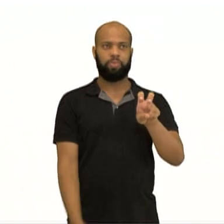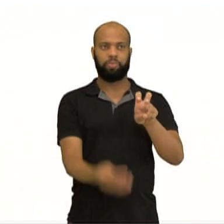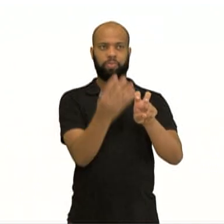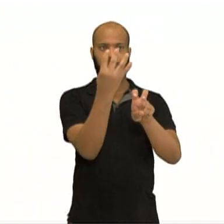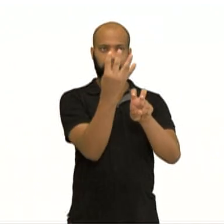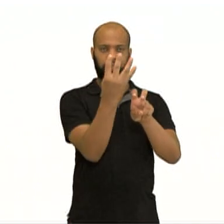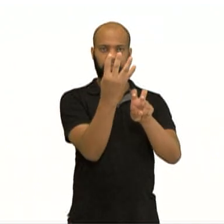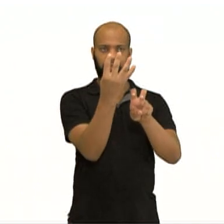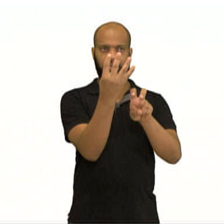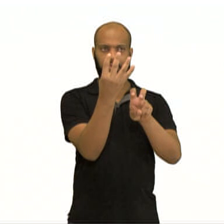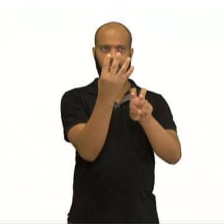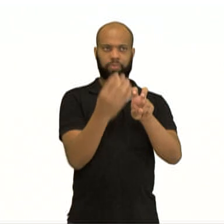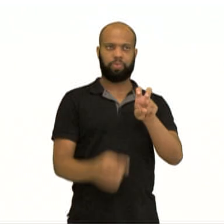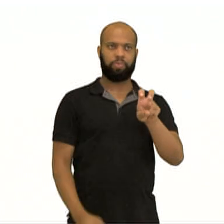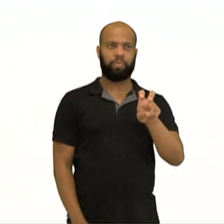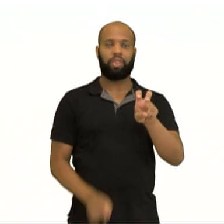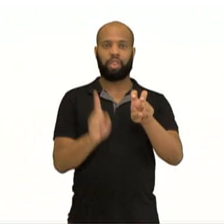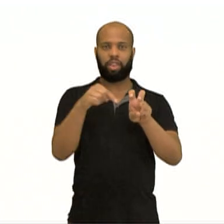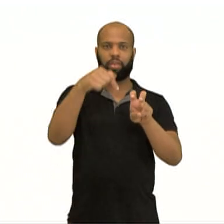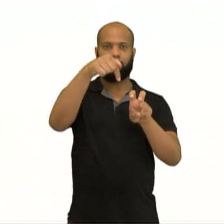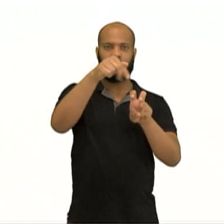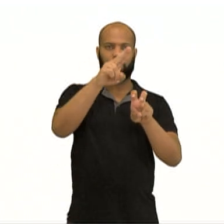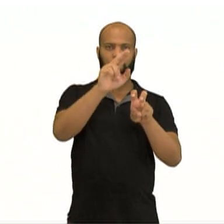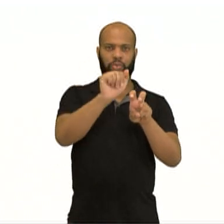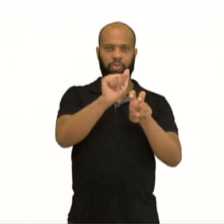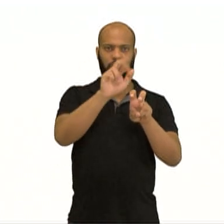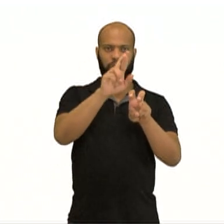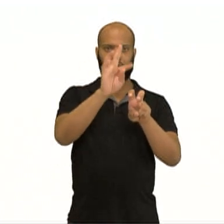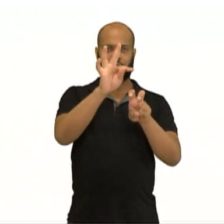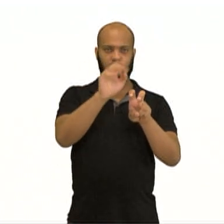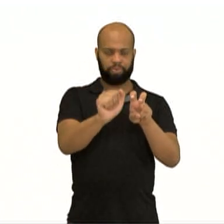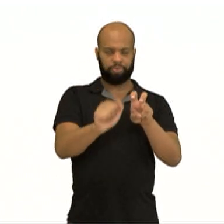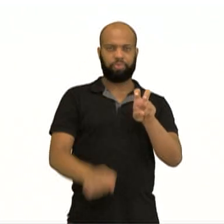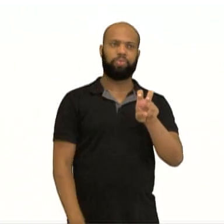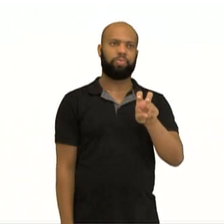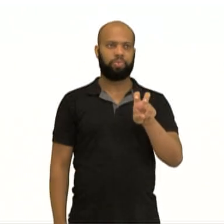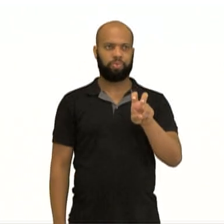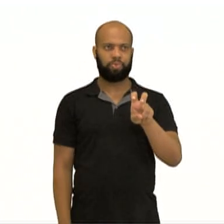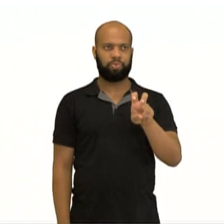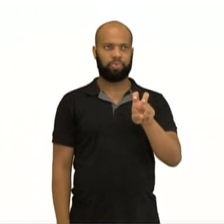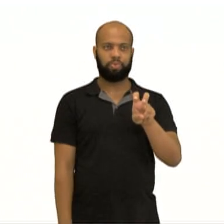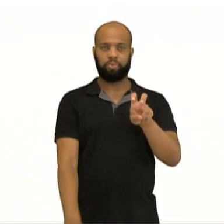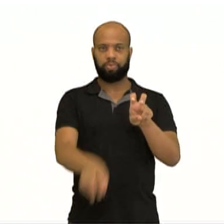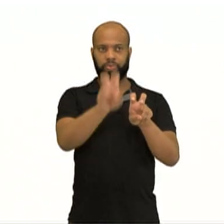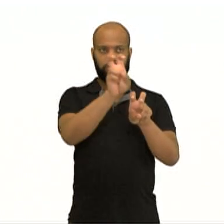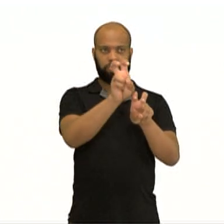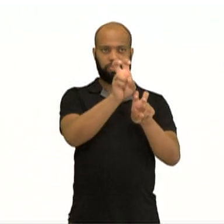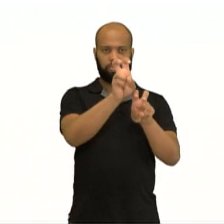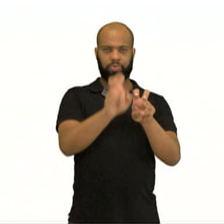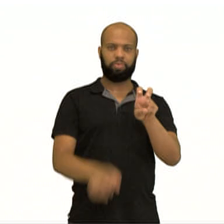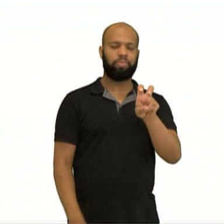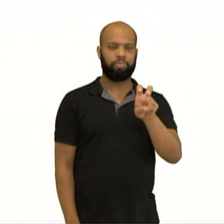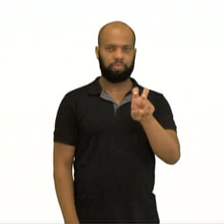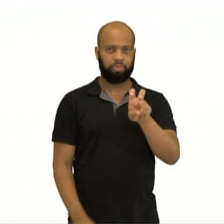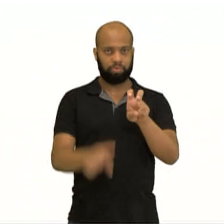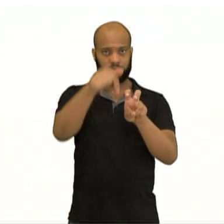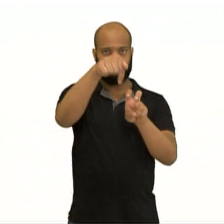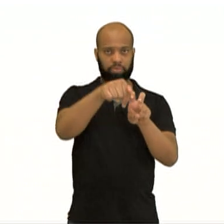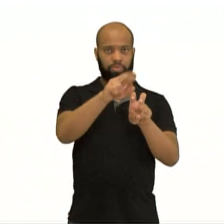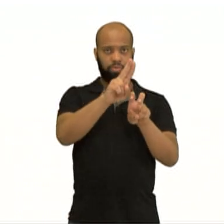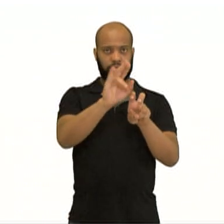5 elevado ao expoente 4, 5 à quarta. 5 elevado ao expoente